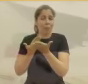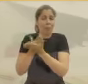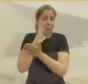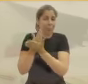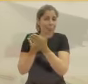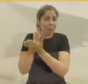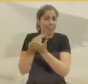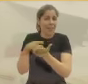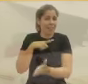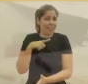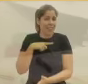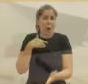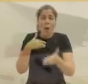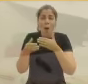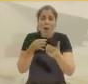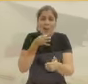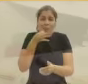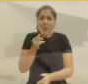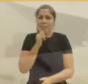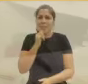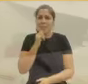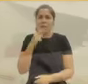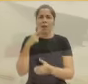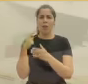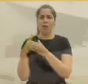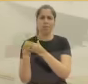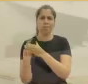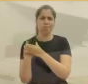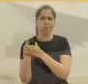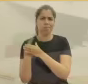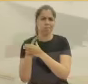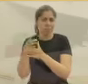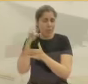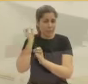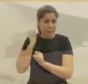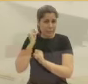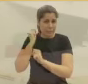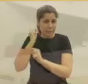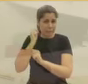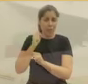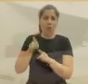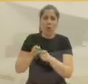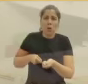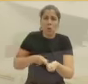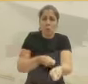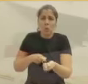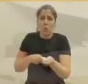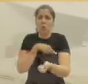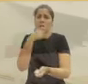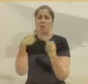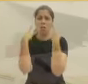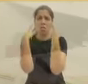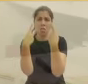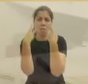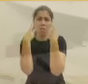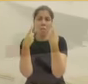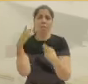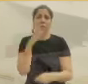qualquer som, por exemplo, de um liquidificador ou de um aspirador. Ou elas choram. São crianças que são